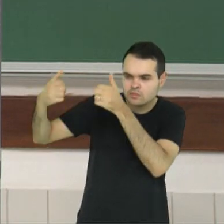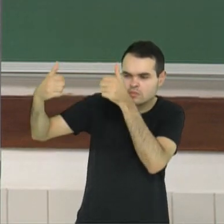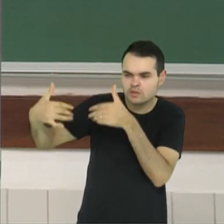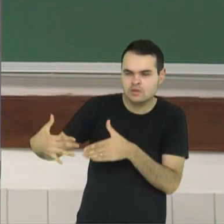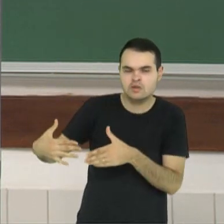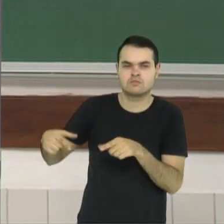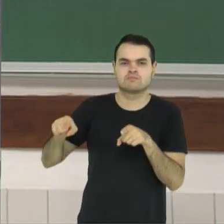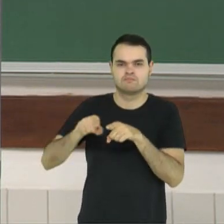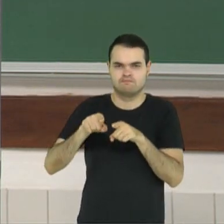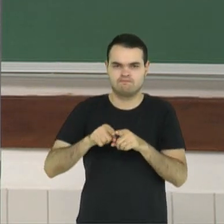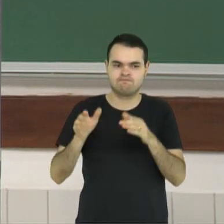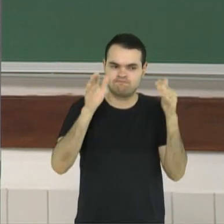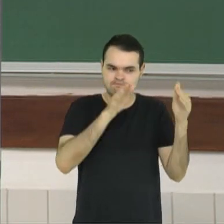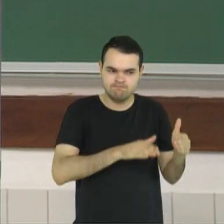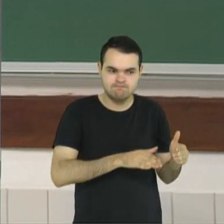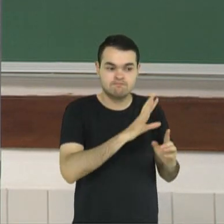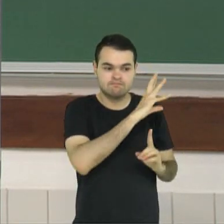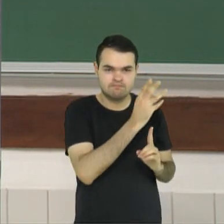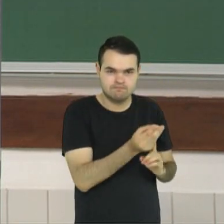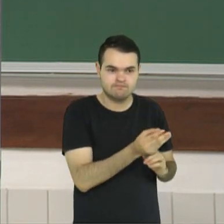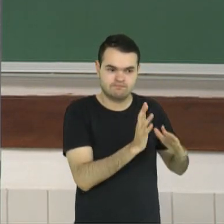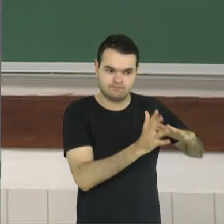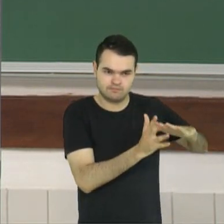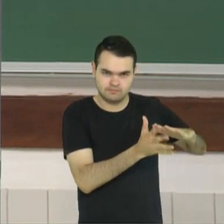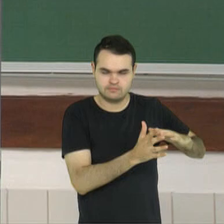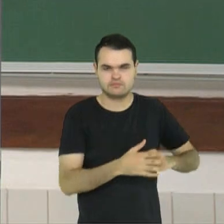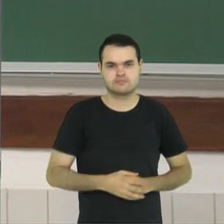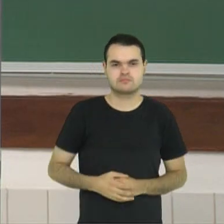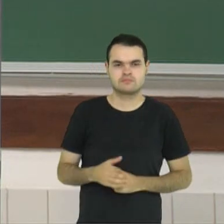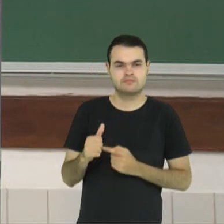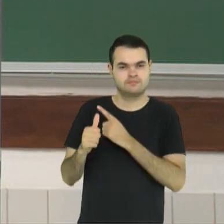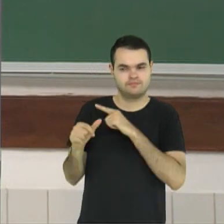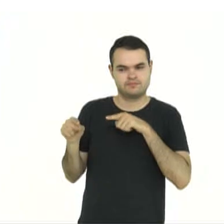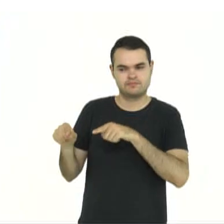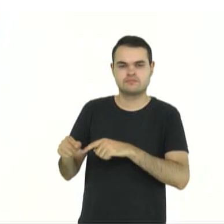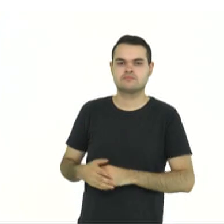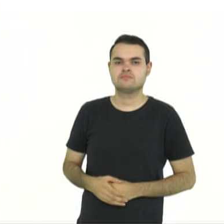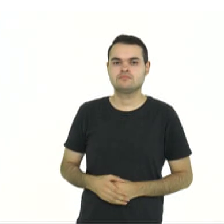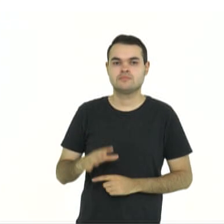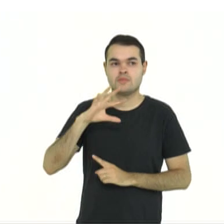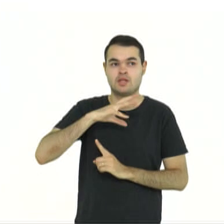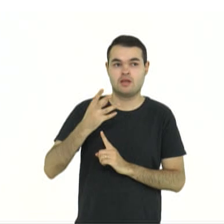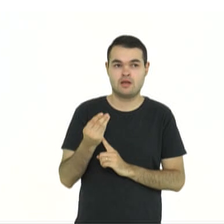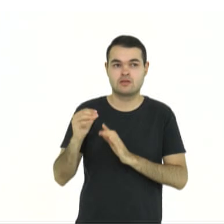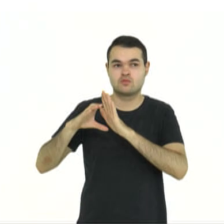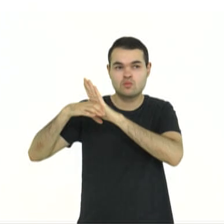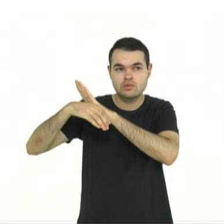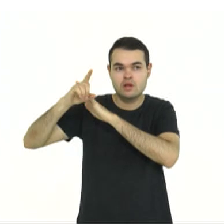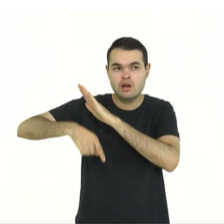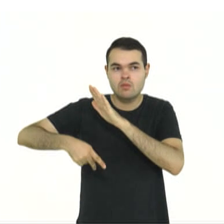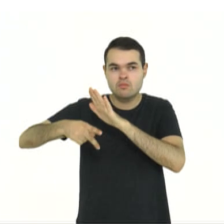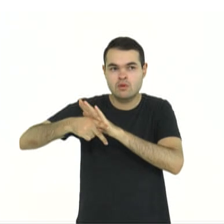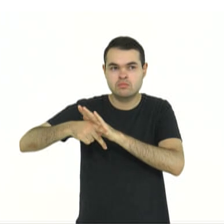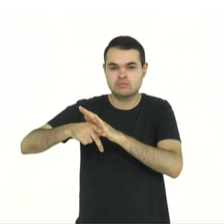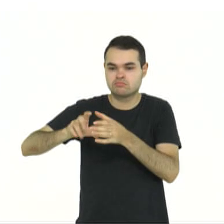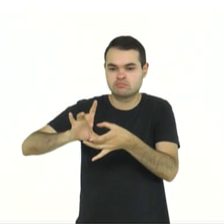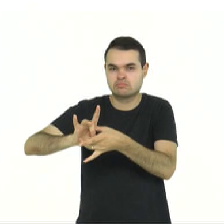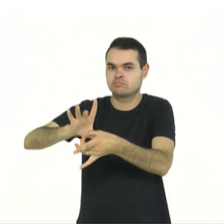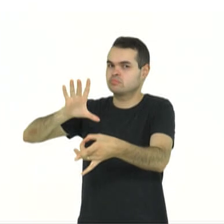sobre a essência da arte contemporânea. Vamos primeiro na revisão da arte conceitual. Conceito é a arte, a materialização da obra e está desassociada do